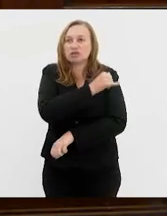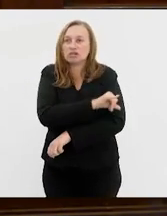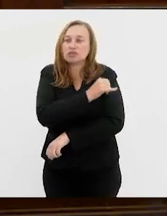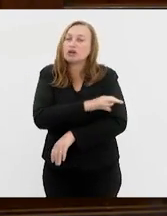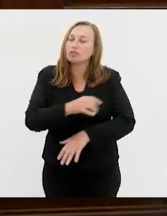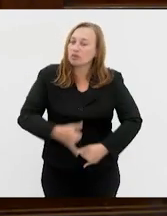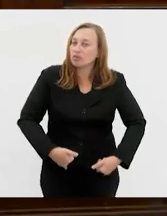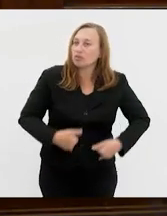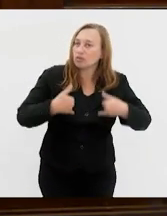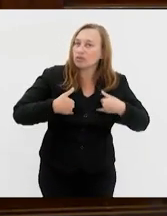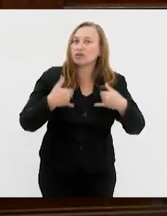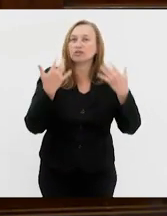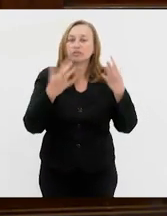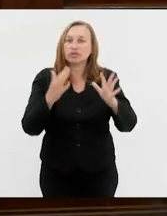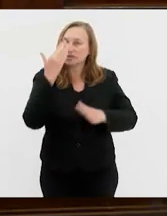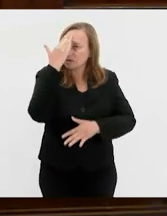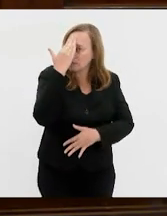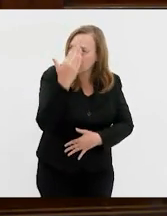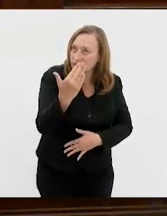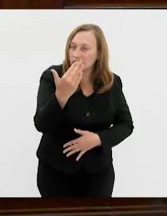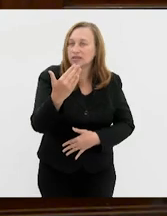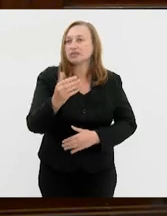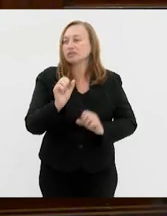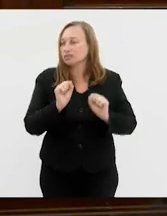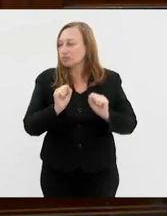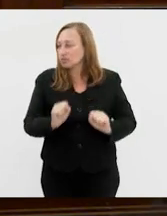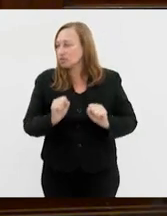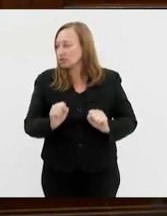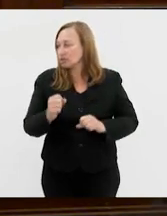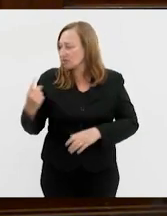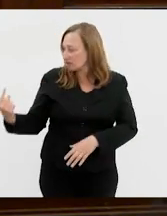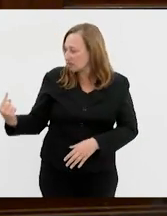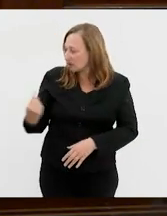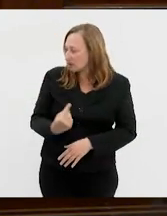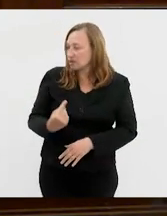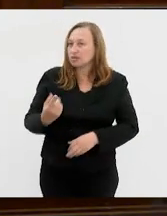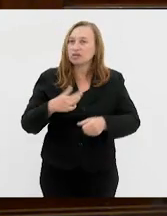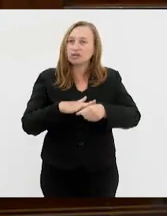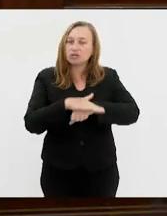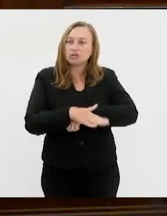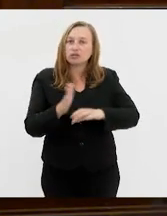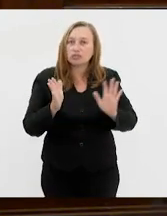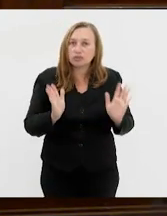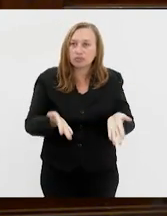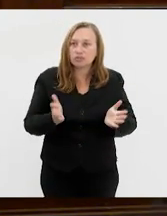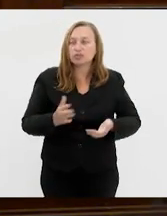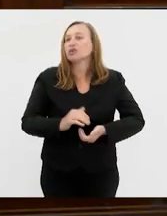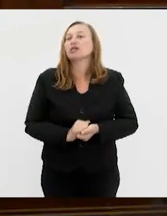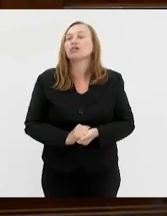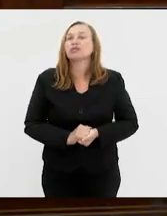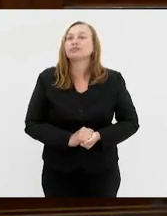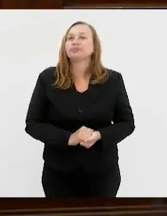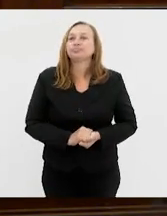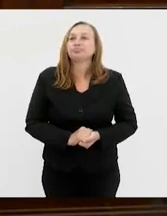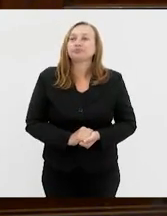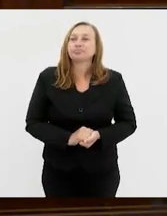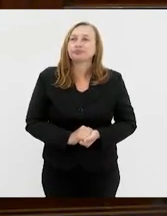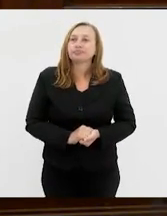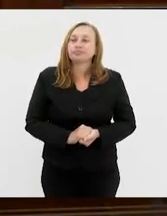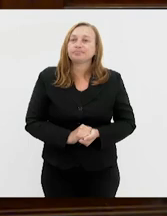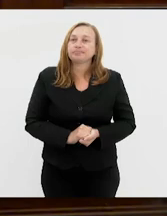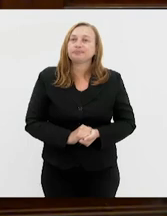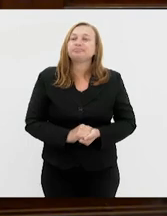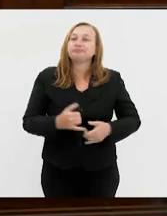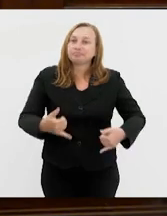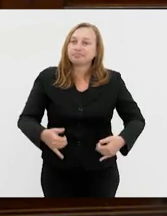orgulho e meu muito obrigado de poder ter vindo aqui na noite de hoje e ver essa